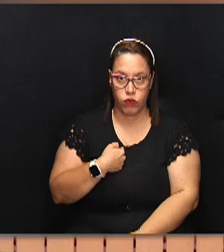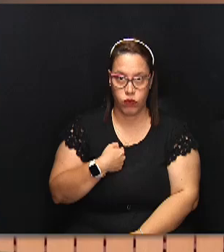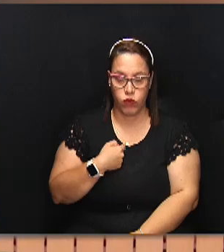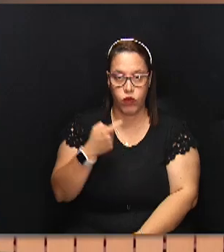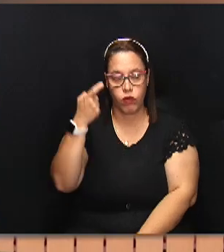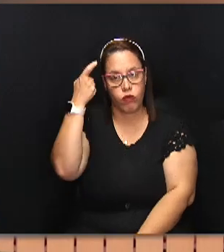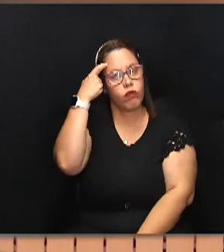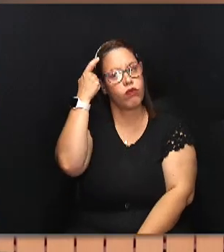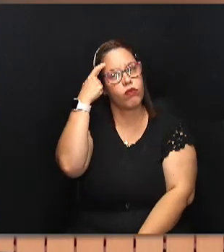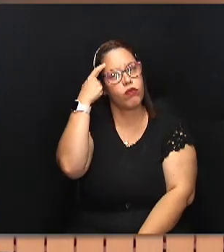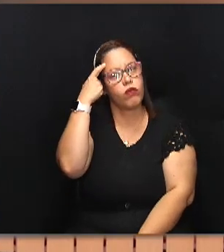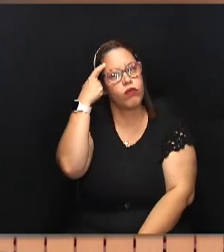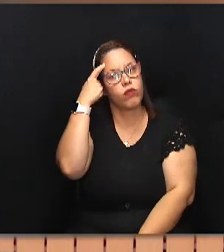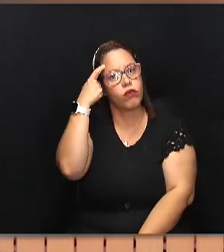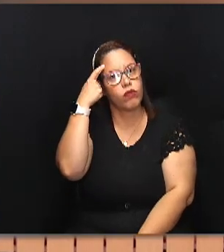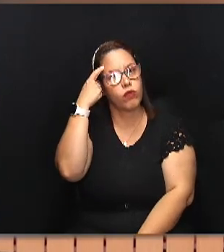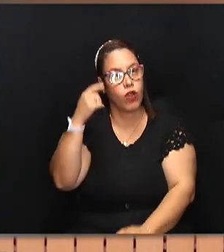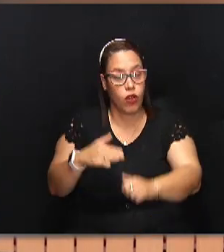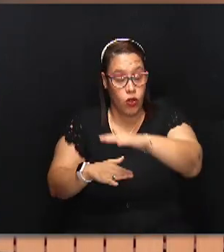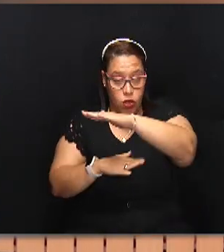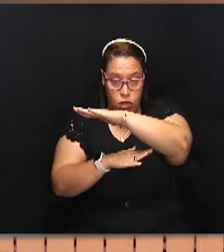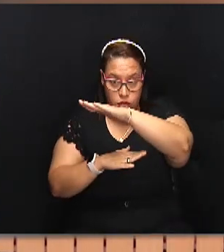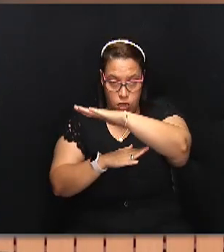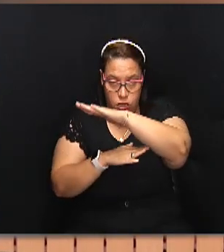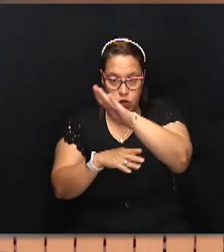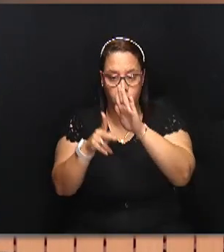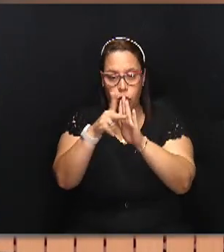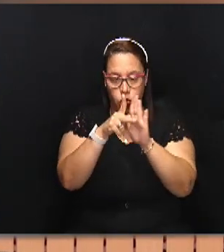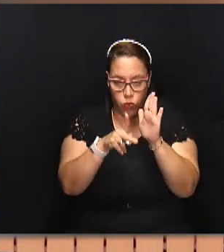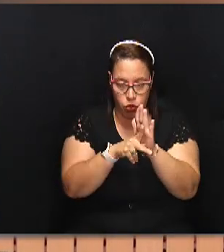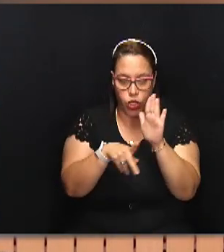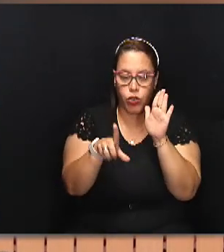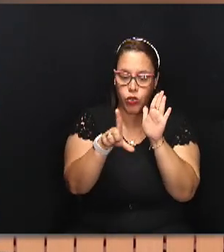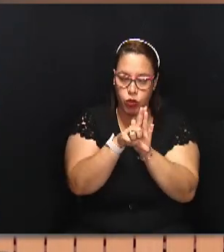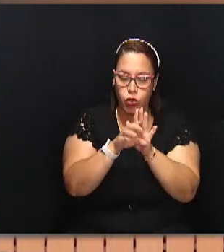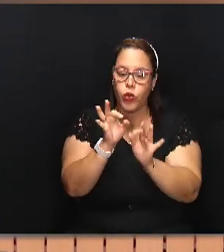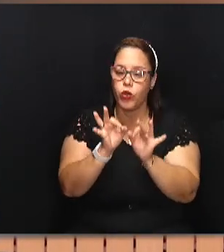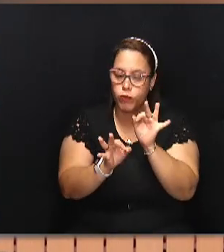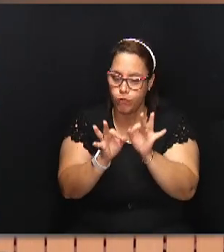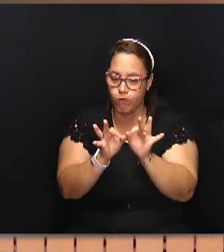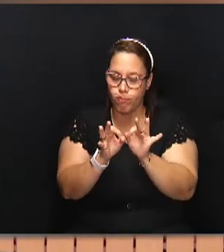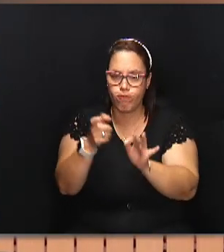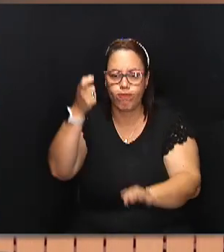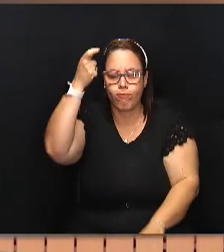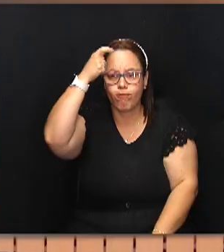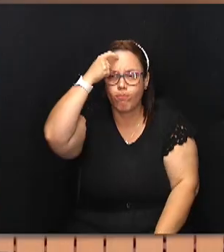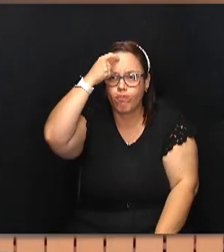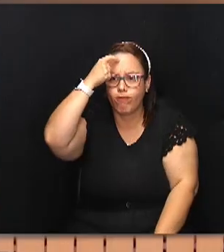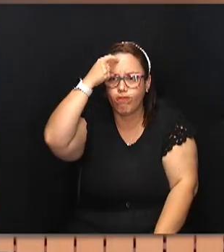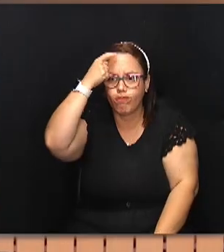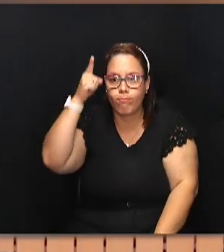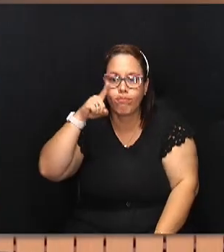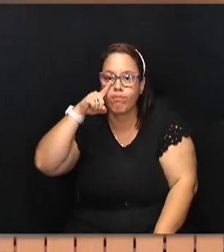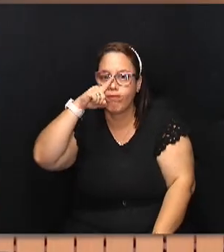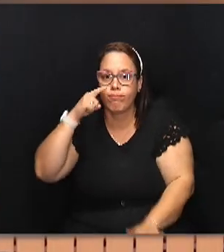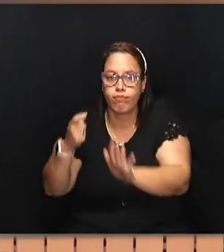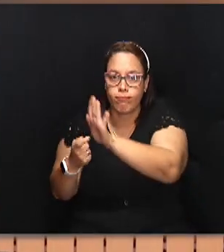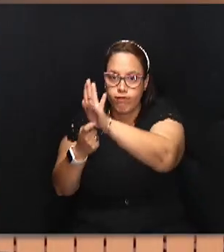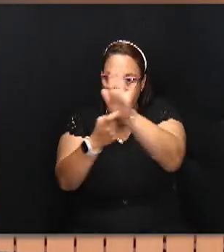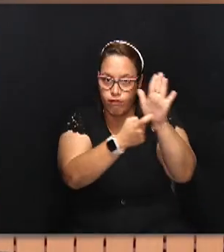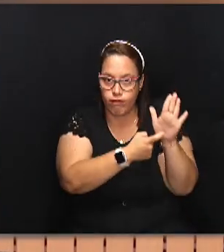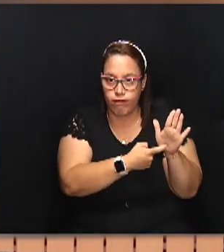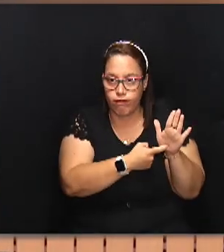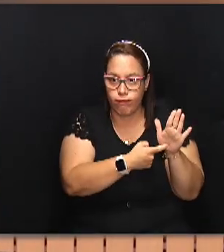remeti, né, à Câmara um projeto, né, de lei, justamente para conscientizar sobre os riscos à exposição